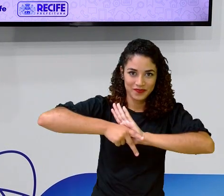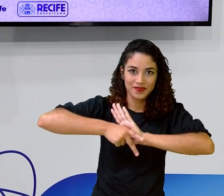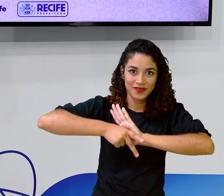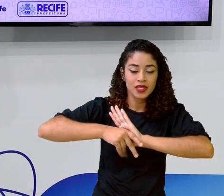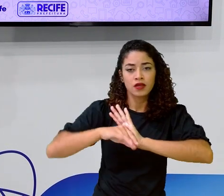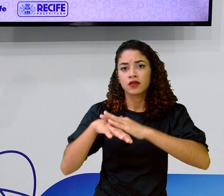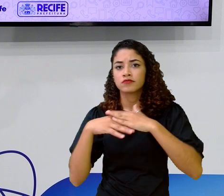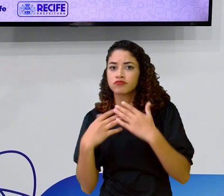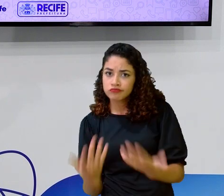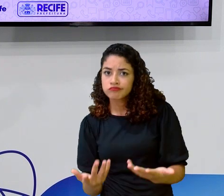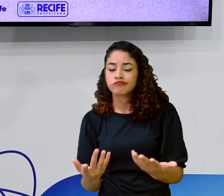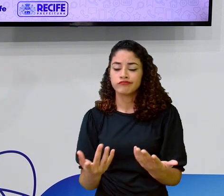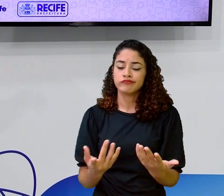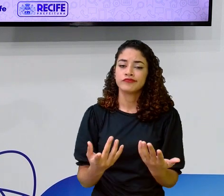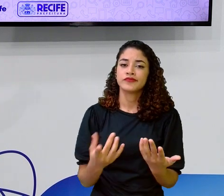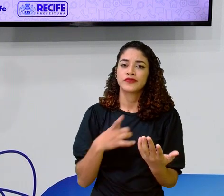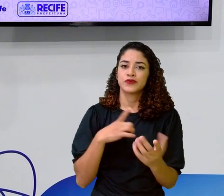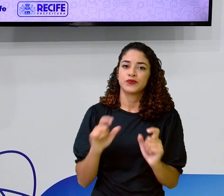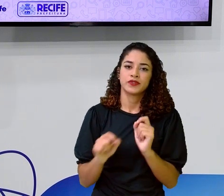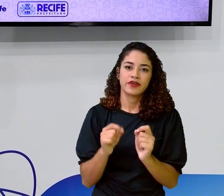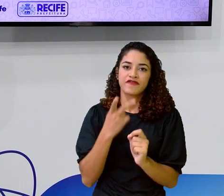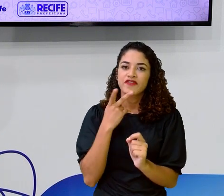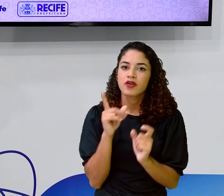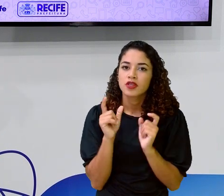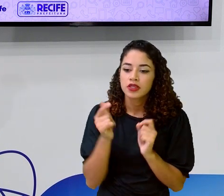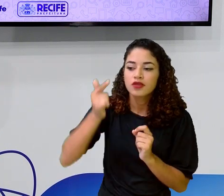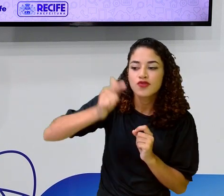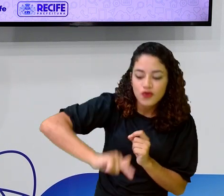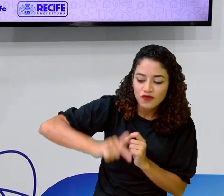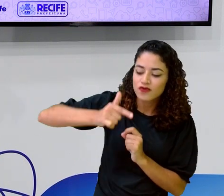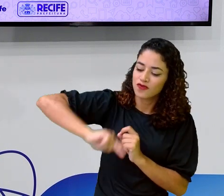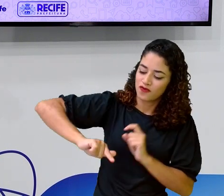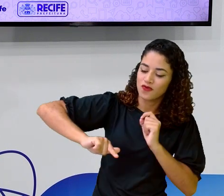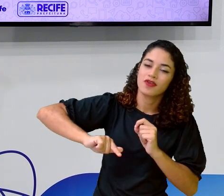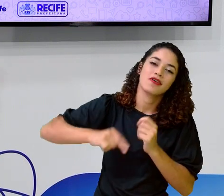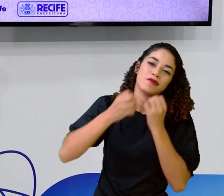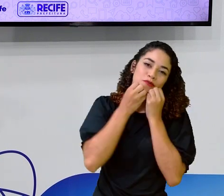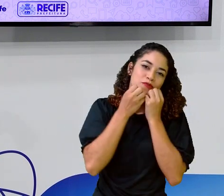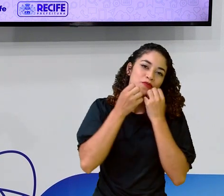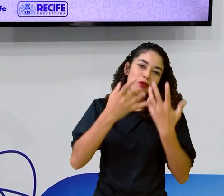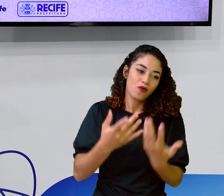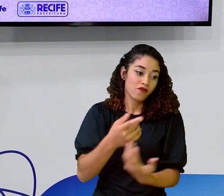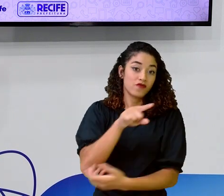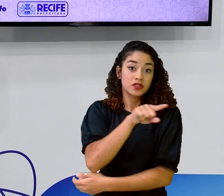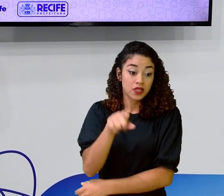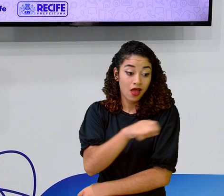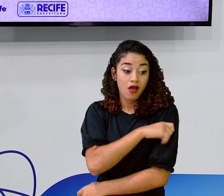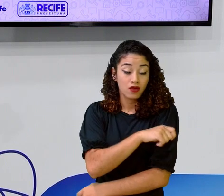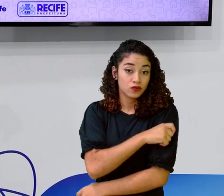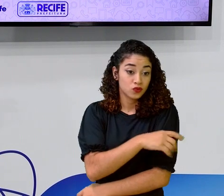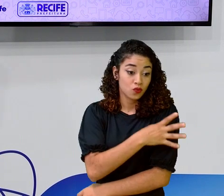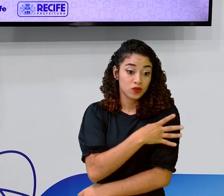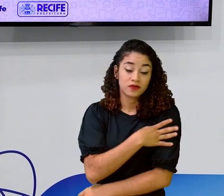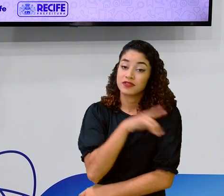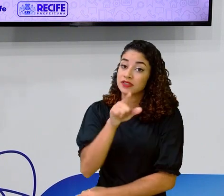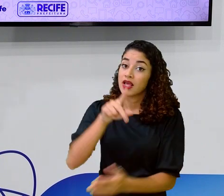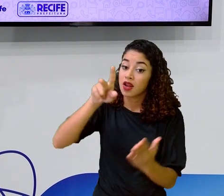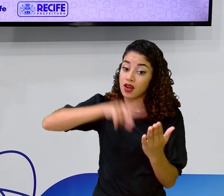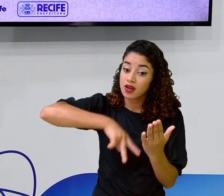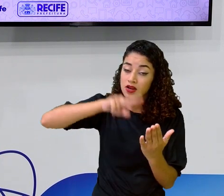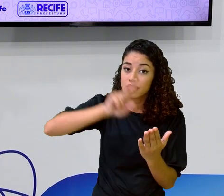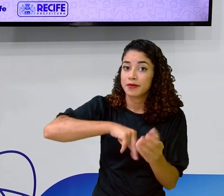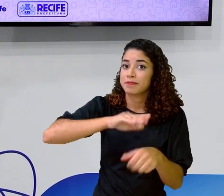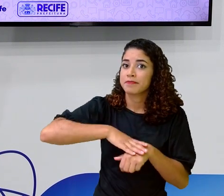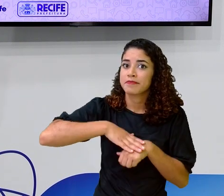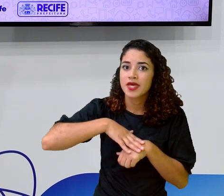aquela, batendo, naquela tecla, como é bom, estudante, do quarto ano, sua leitura, ampliar,